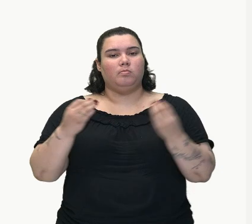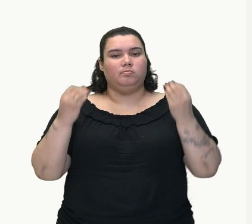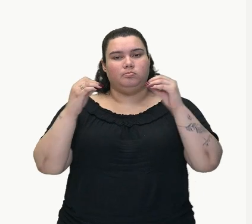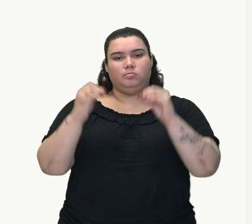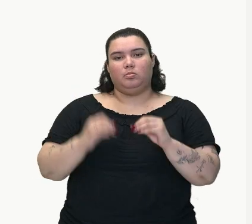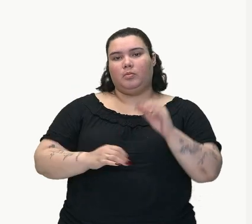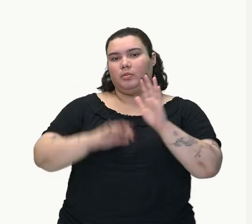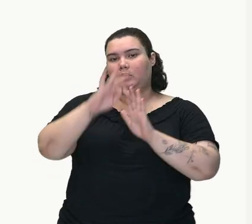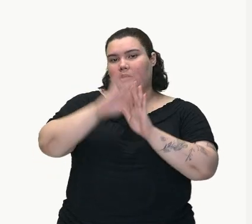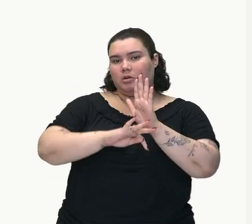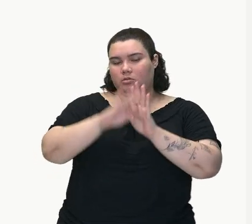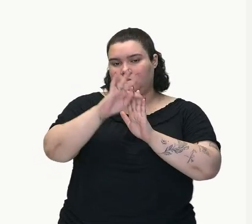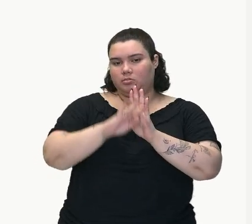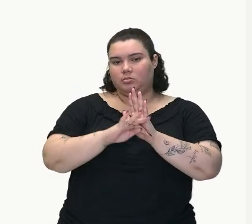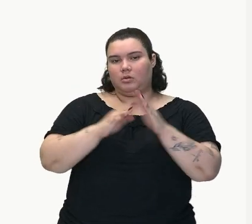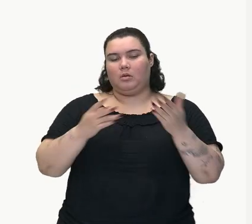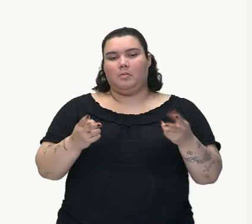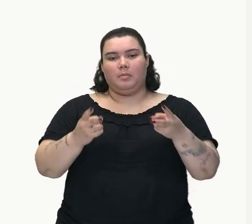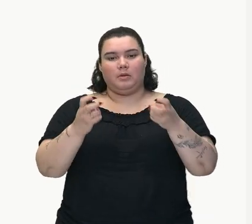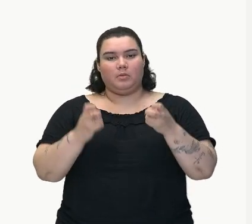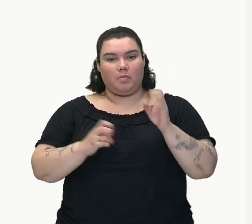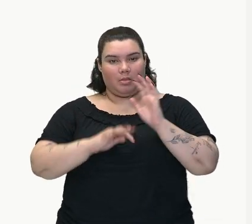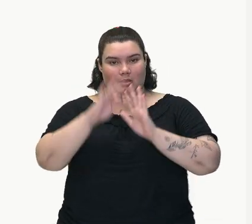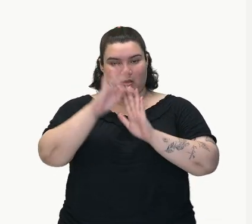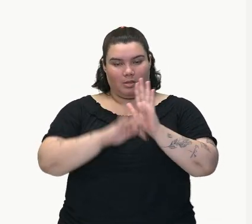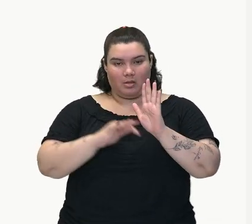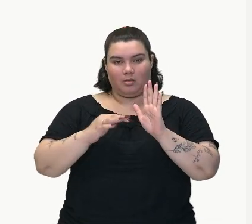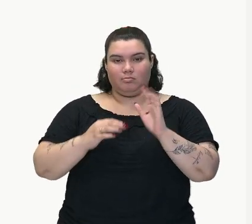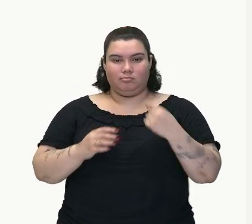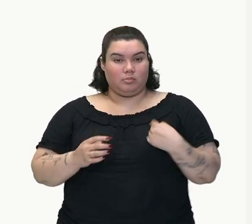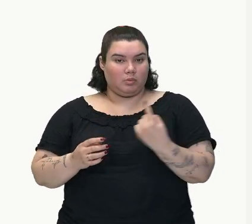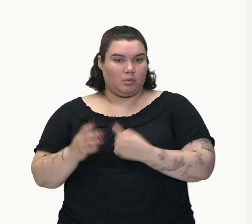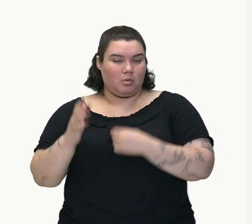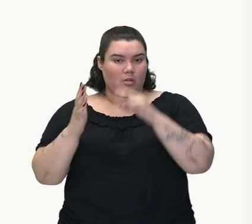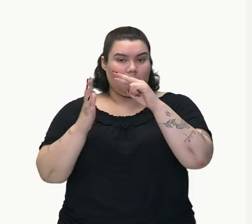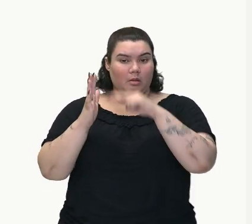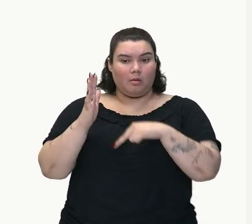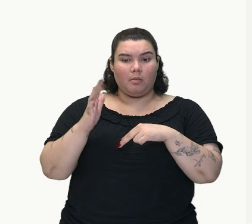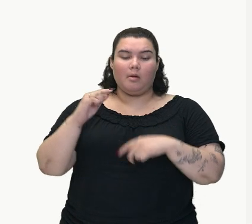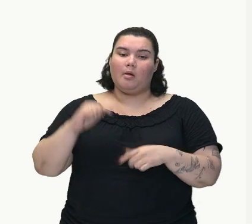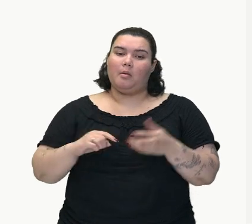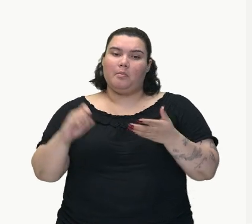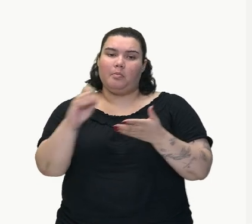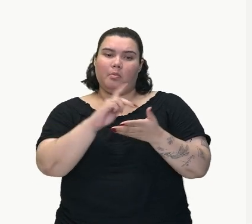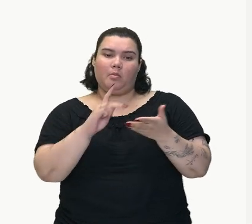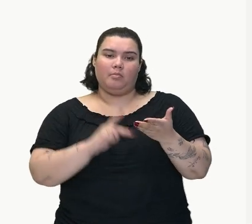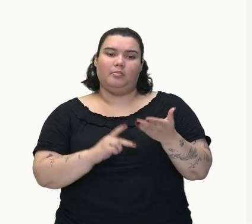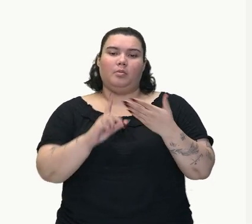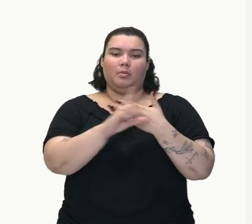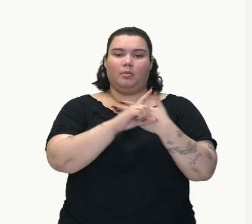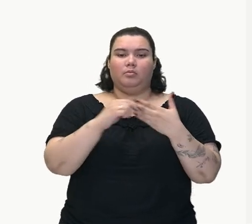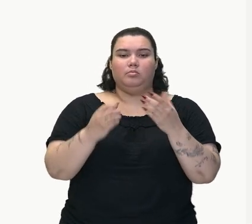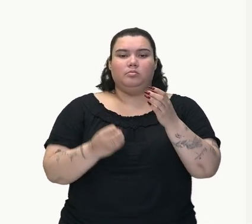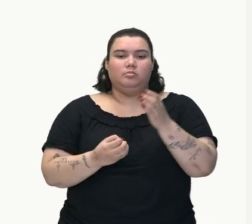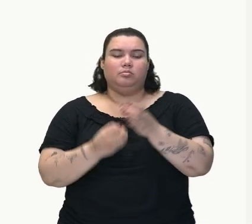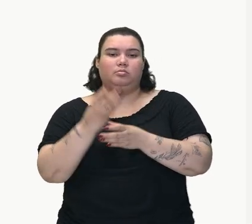seus textos. Então observem que o texto que nós acabamos de ler, gente, é um poema, certo? Que foi escrito no formato de